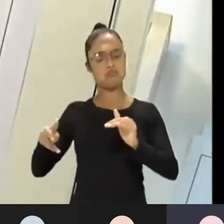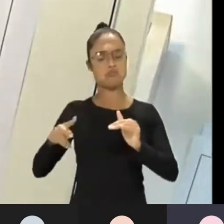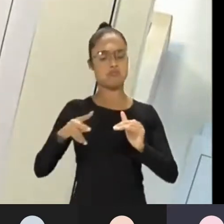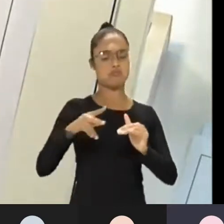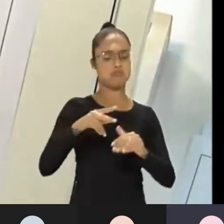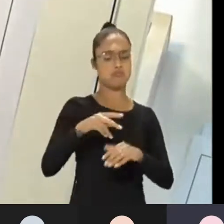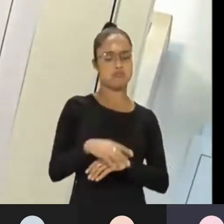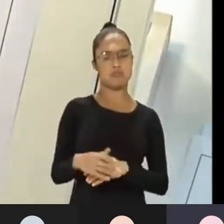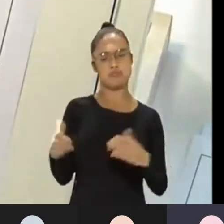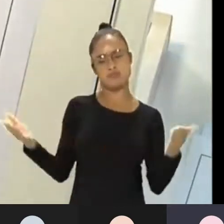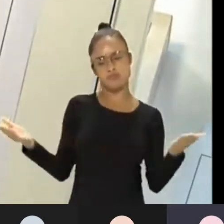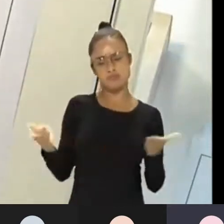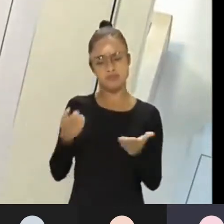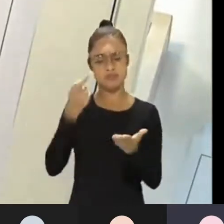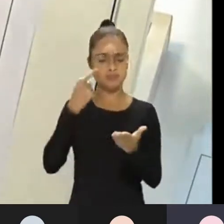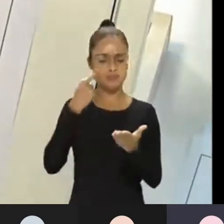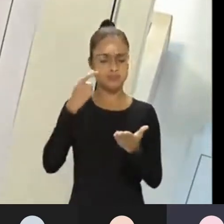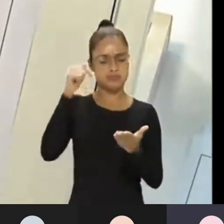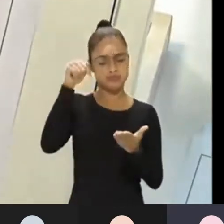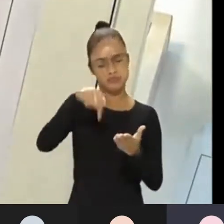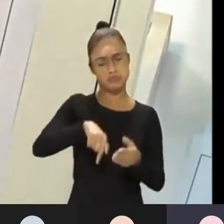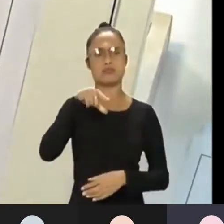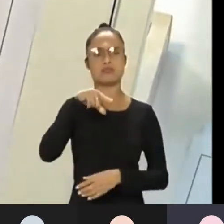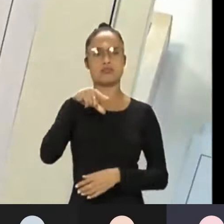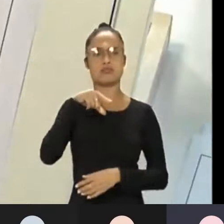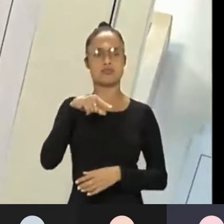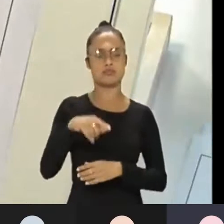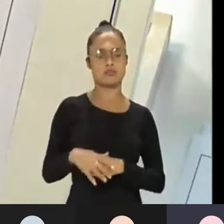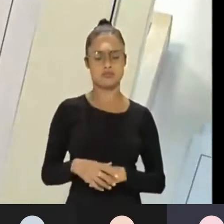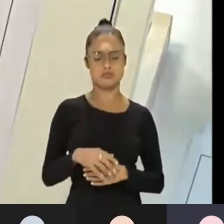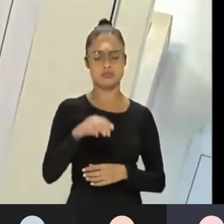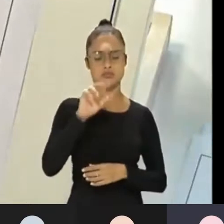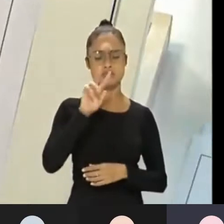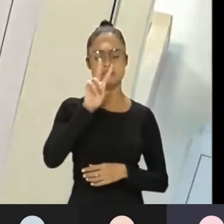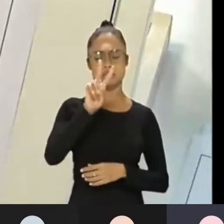impressão. Então, nós vamos adotar a medida que eu tenho aqui na minha impressão.